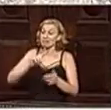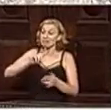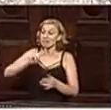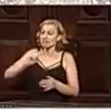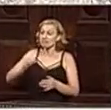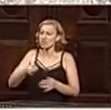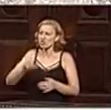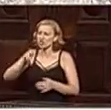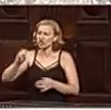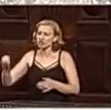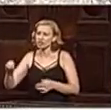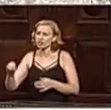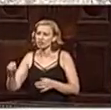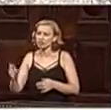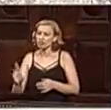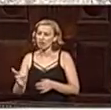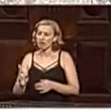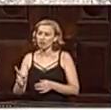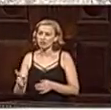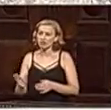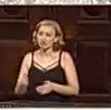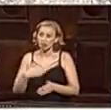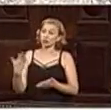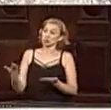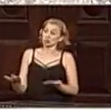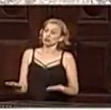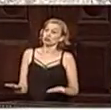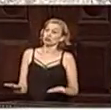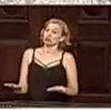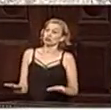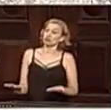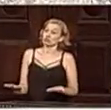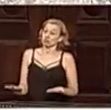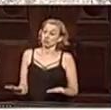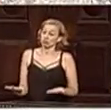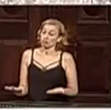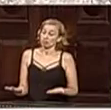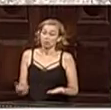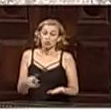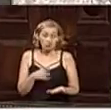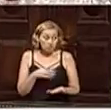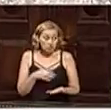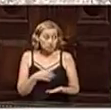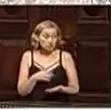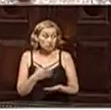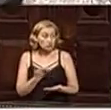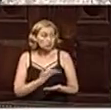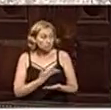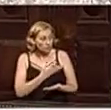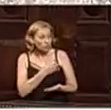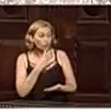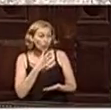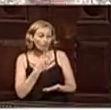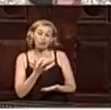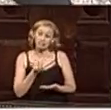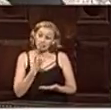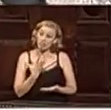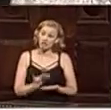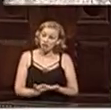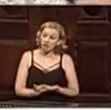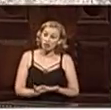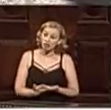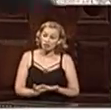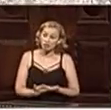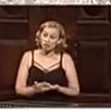é algo assim assustador, e Vossa Excelência da área conhece bem, quer dizer, os servidores estão